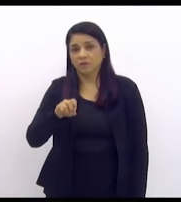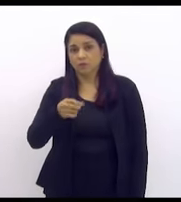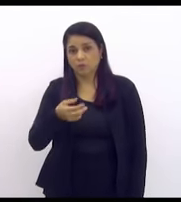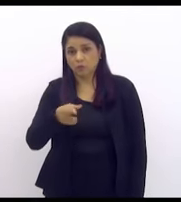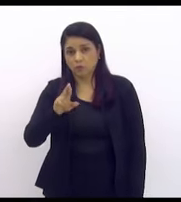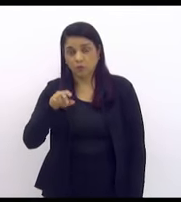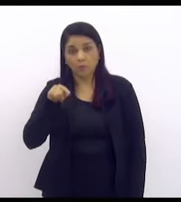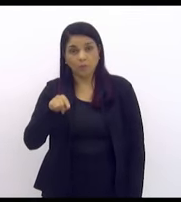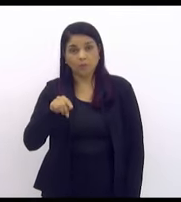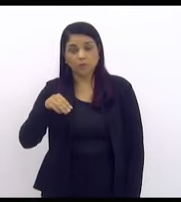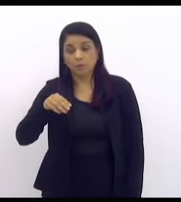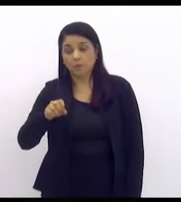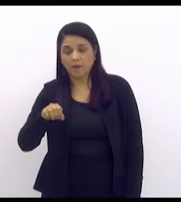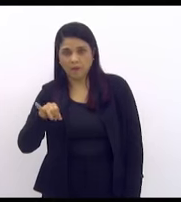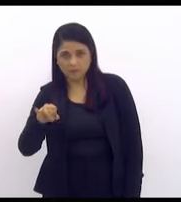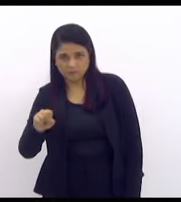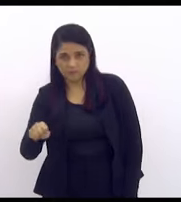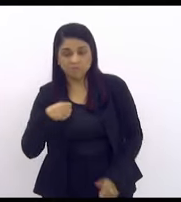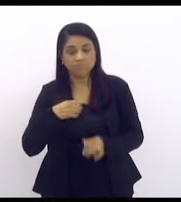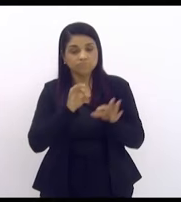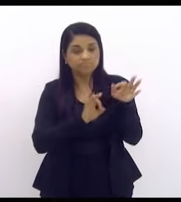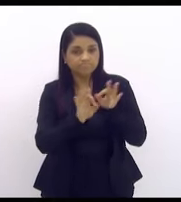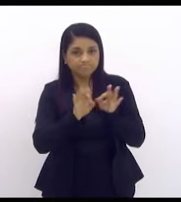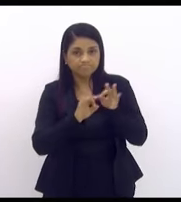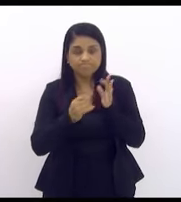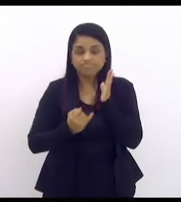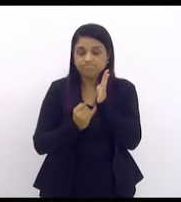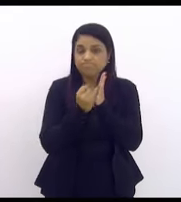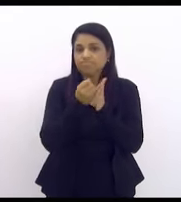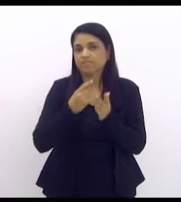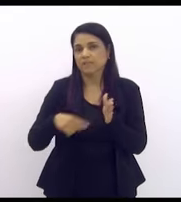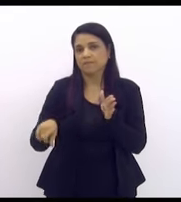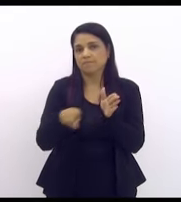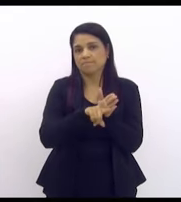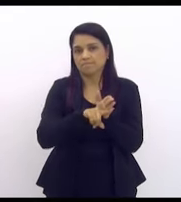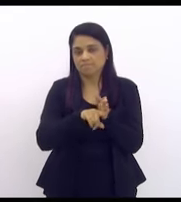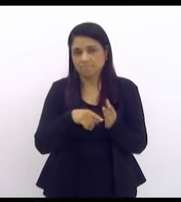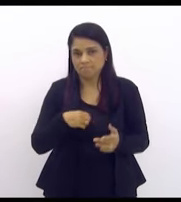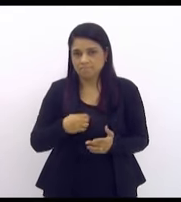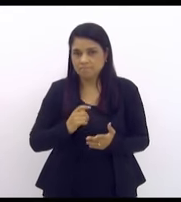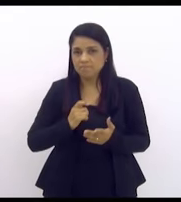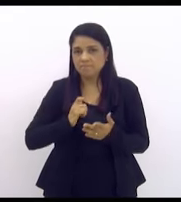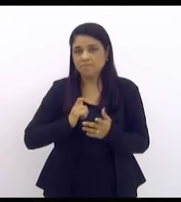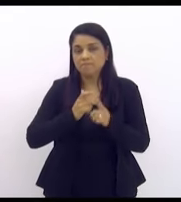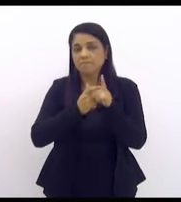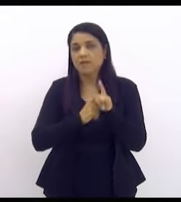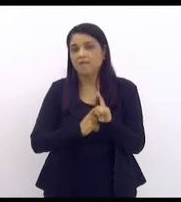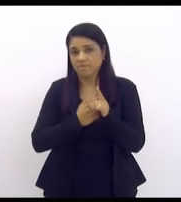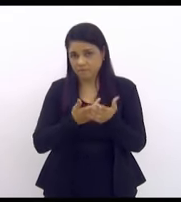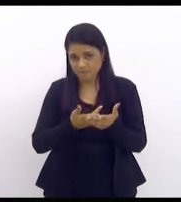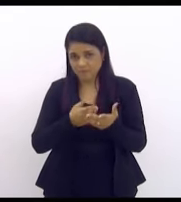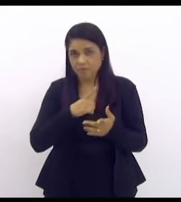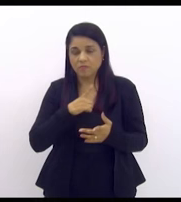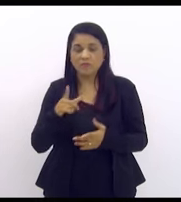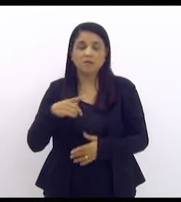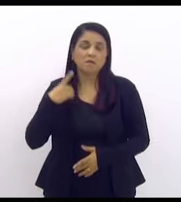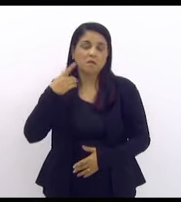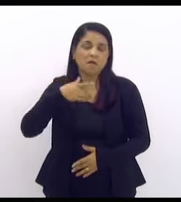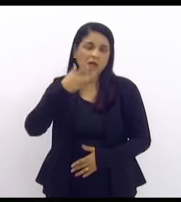inclui no seu planejamento dever imposto. Isso aí é uma lei do deputado Luiz Paulo que ele vai discutir sem dúvida nenhuma